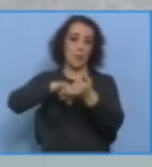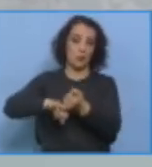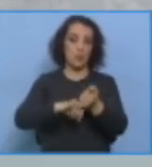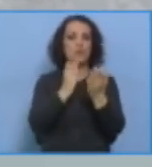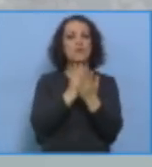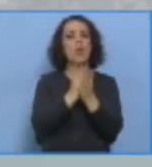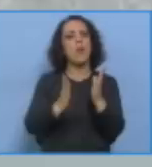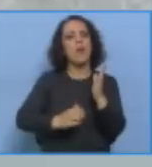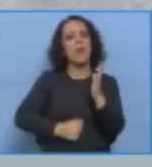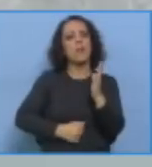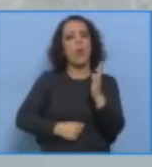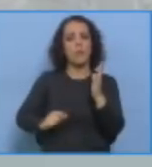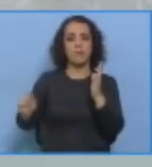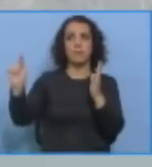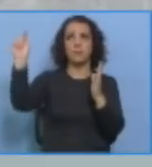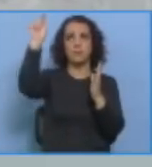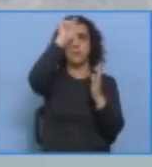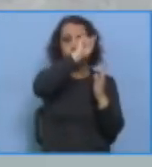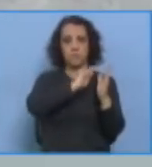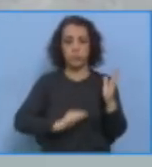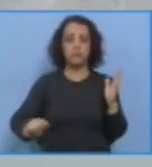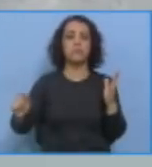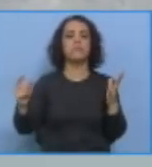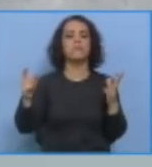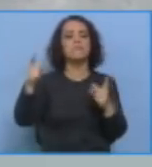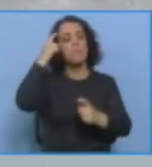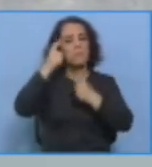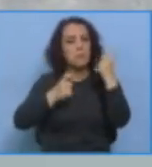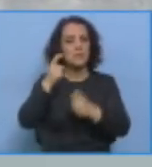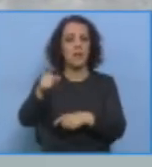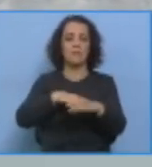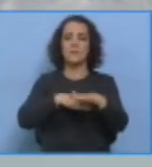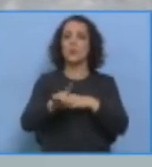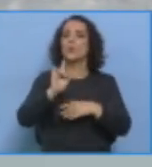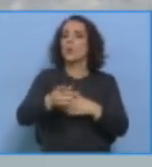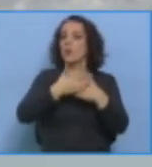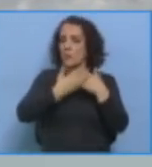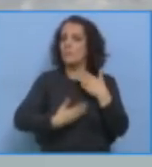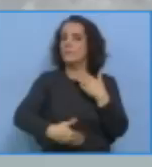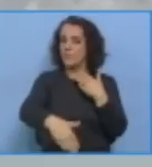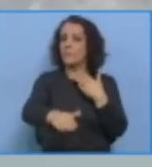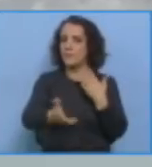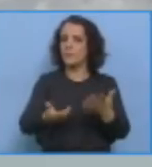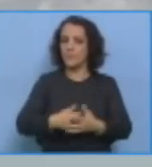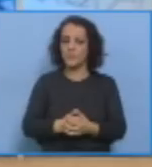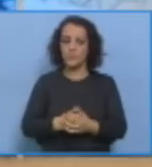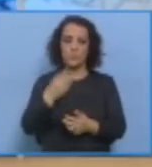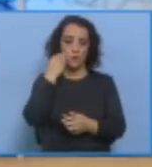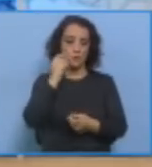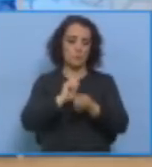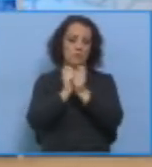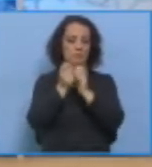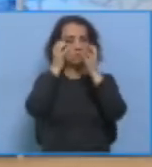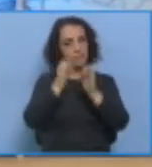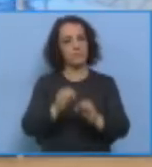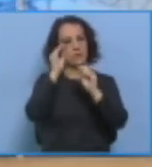católicas, de que forma é que estão a pensar em intervir ou já estão a intervir para que, de facto, a liberdade de ensino seja, de